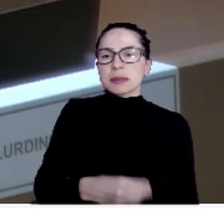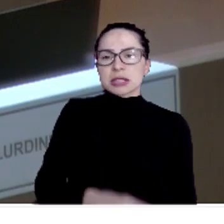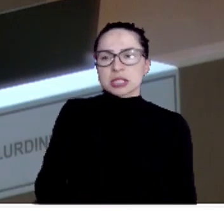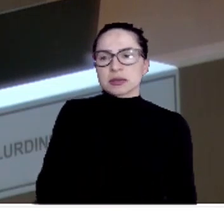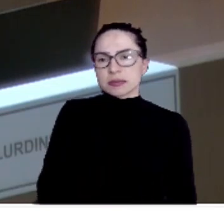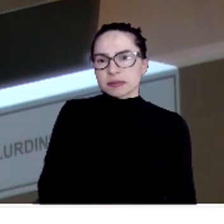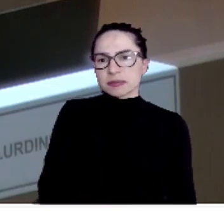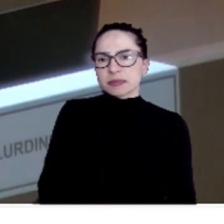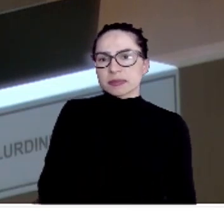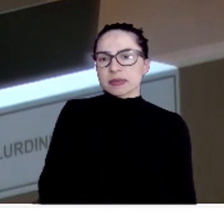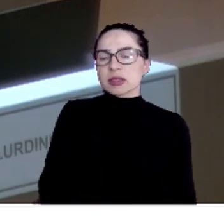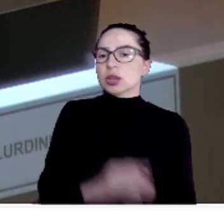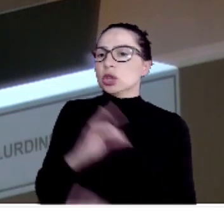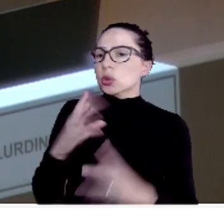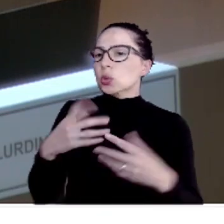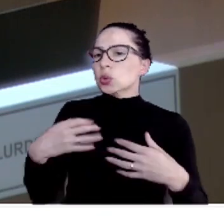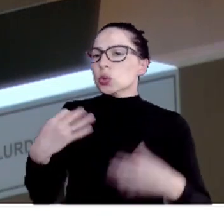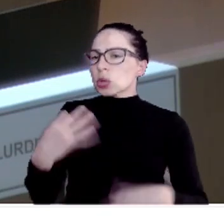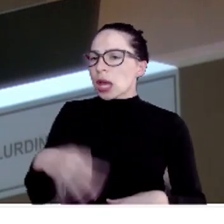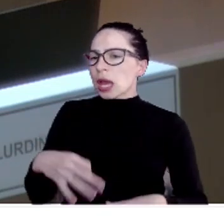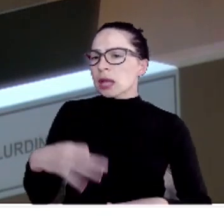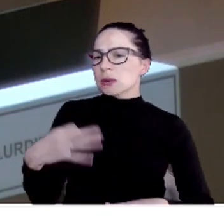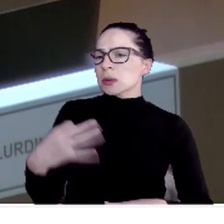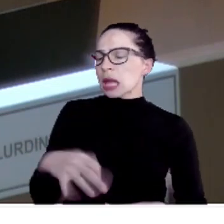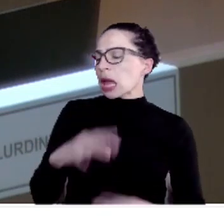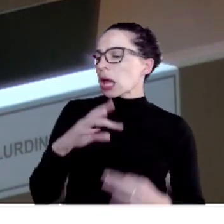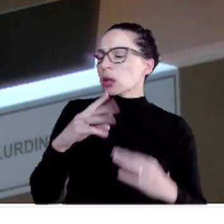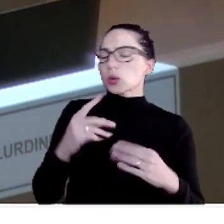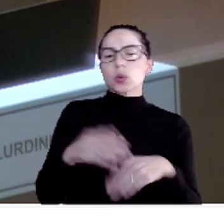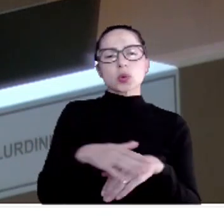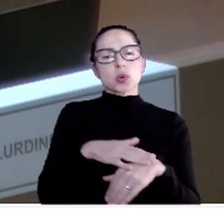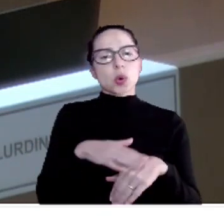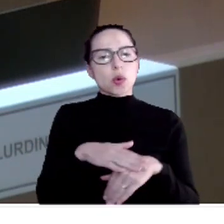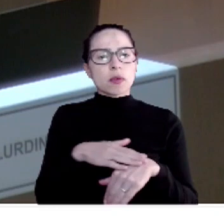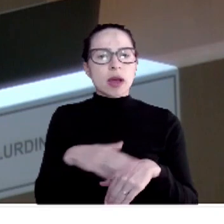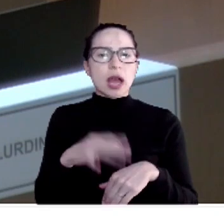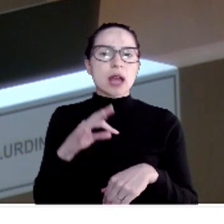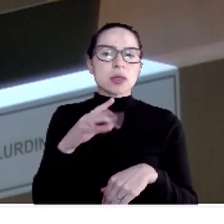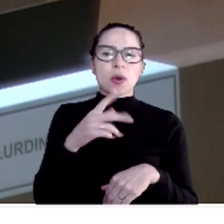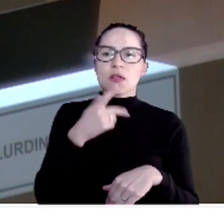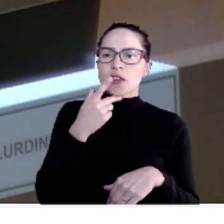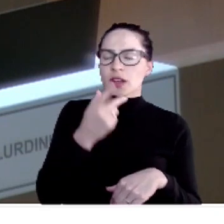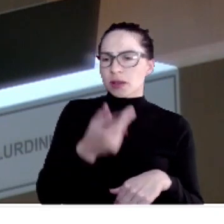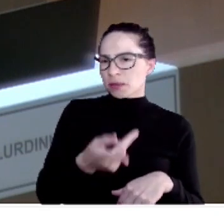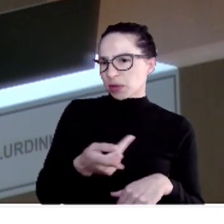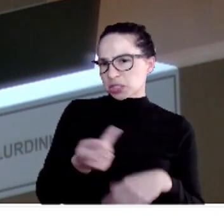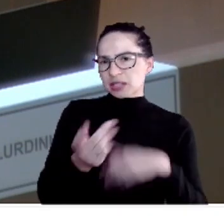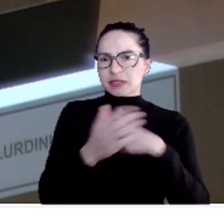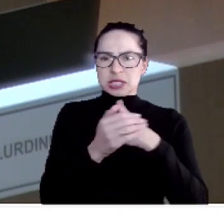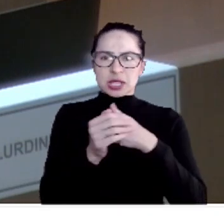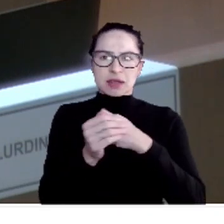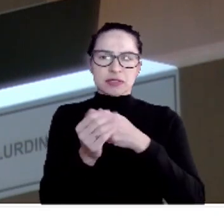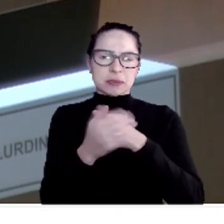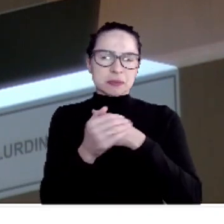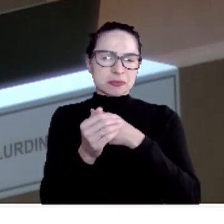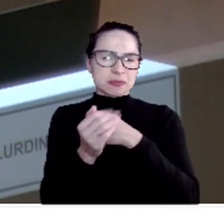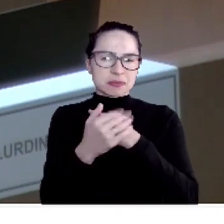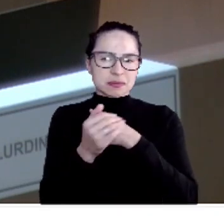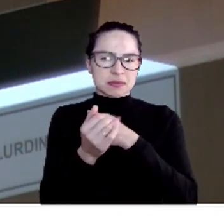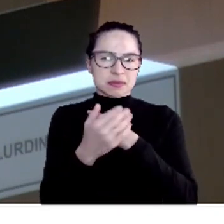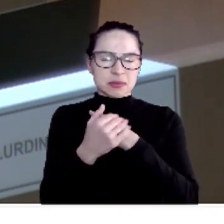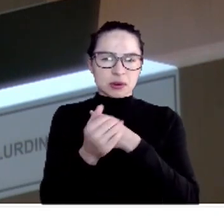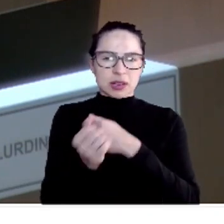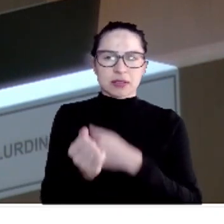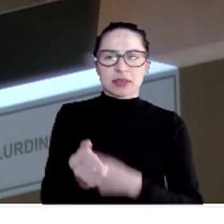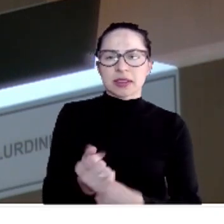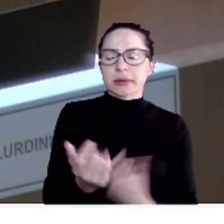está certo, tudo é conversado, tudo é falado, passar a mão na cabeça da criança. Olha que ponto